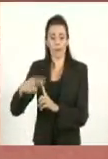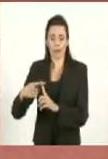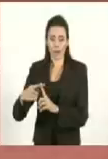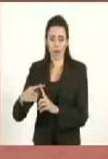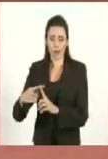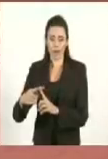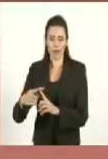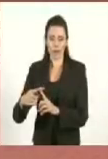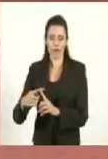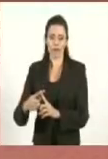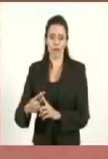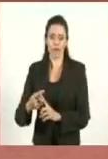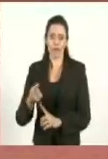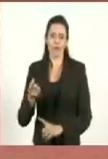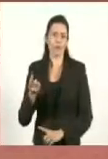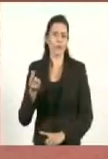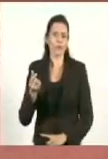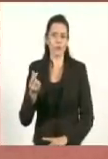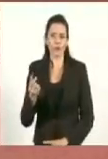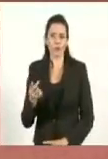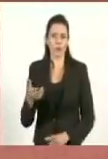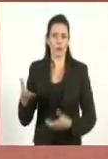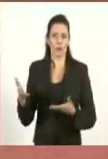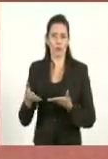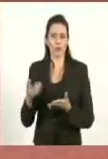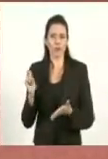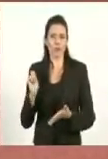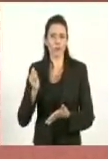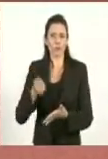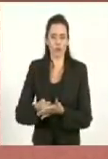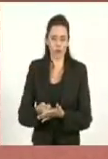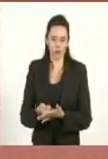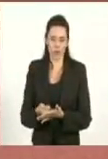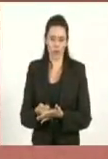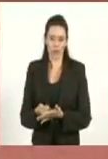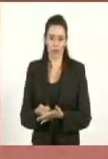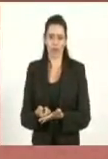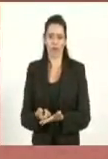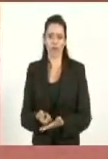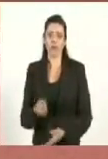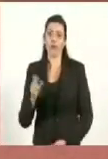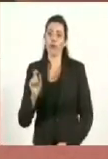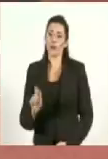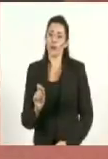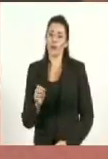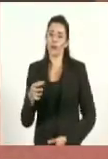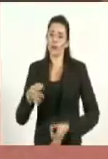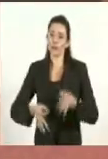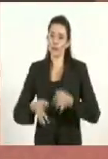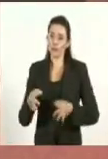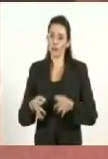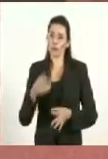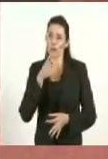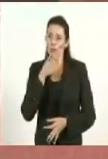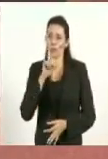valor atualmente pago a título de decisão judicial referente à gratificação